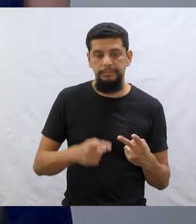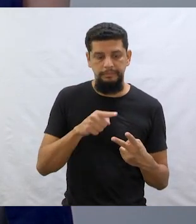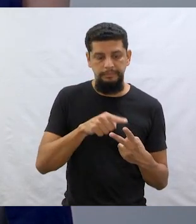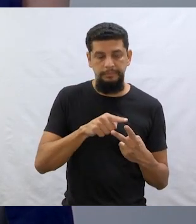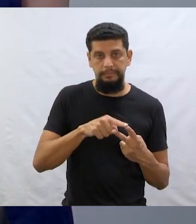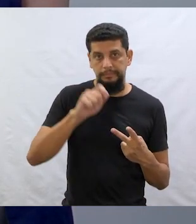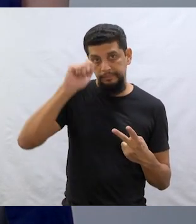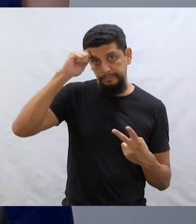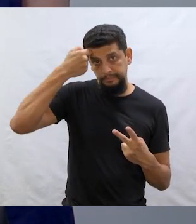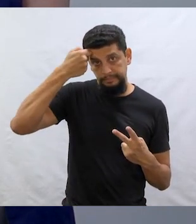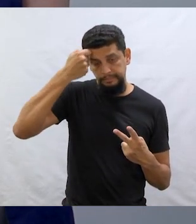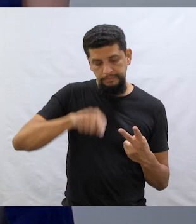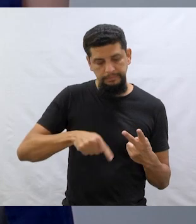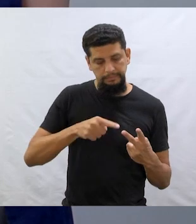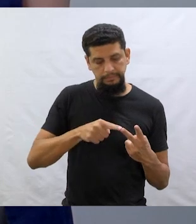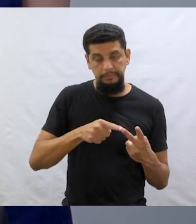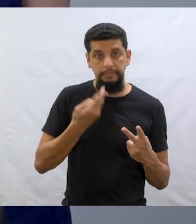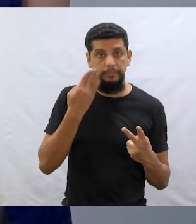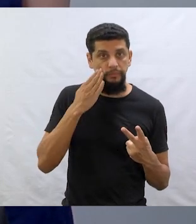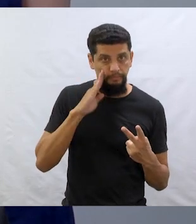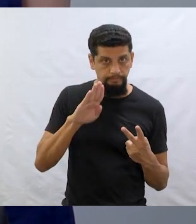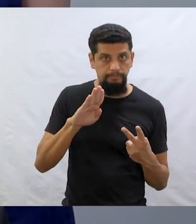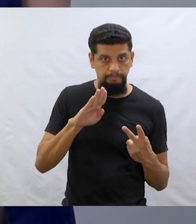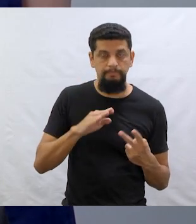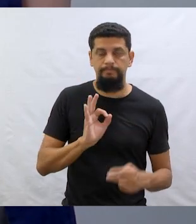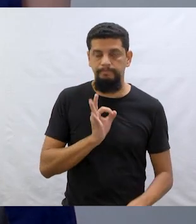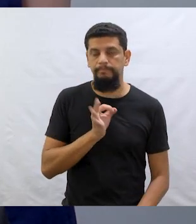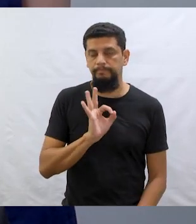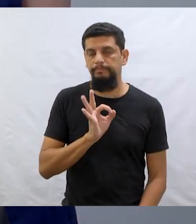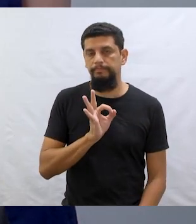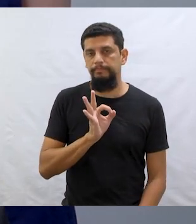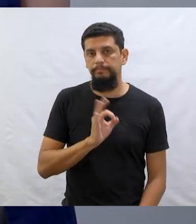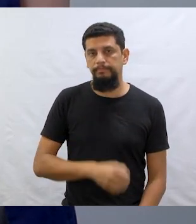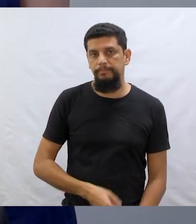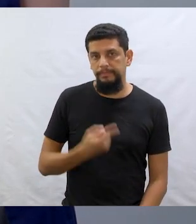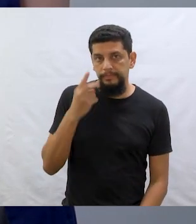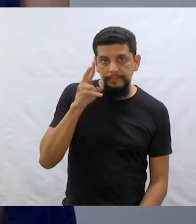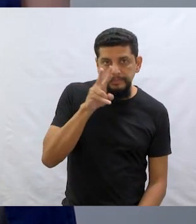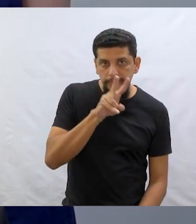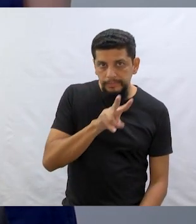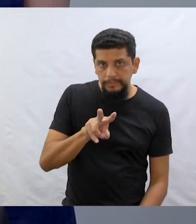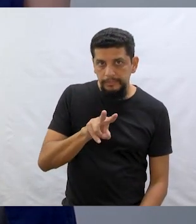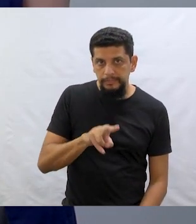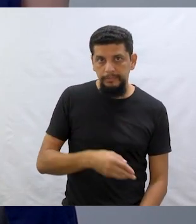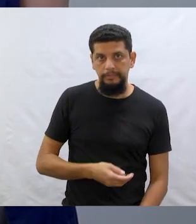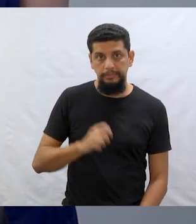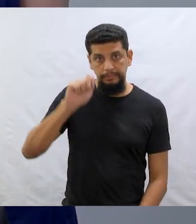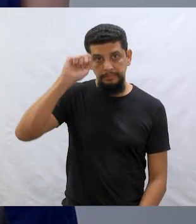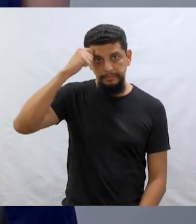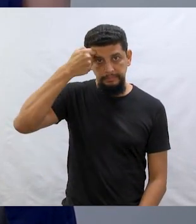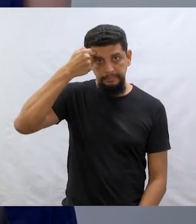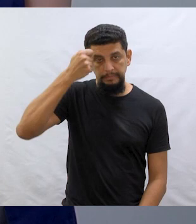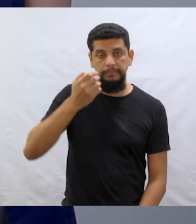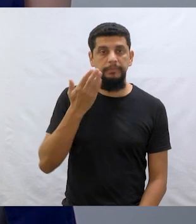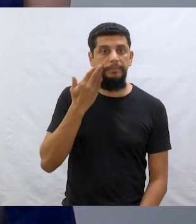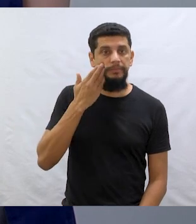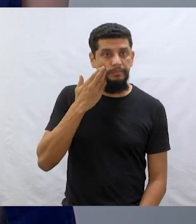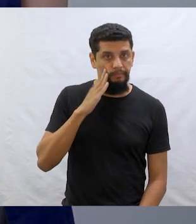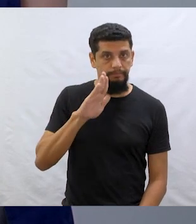cor preta e a cor azul. Estão vendo? Preto